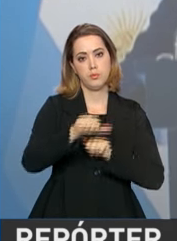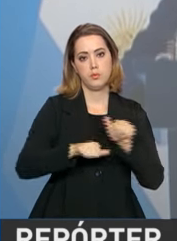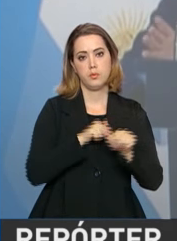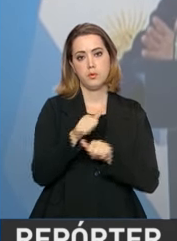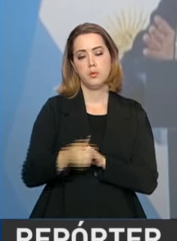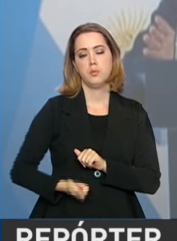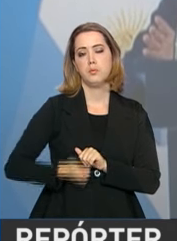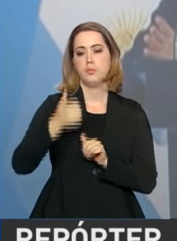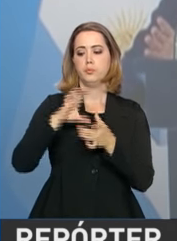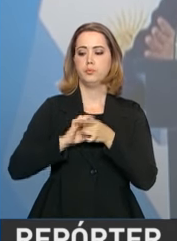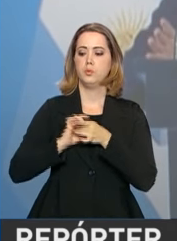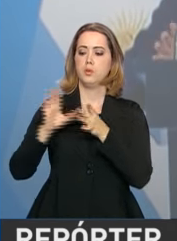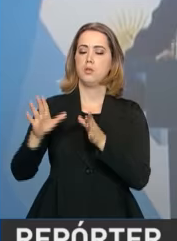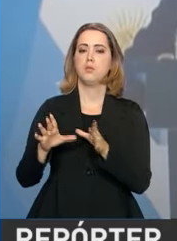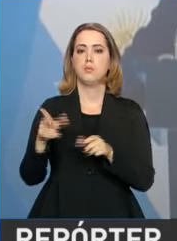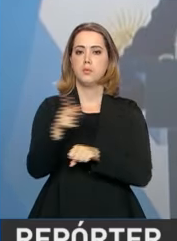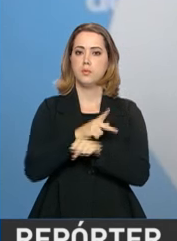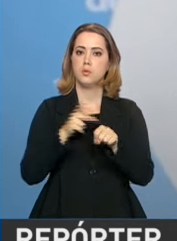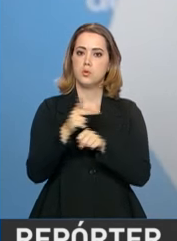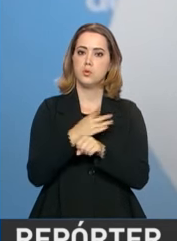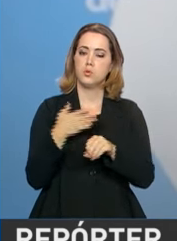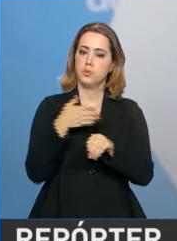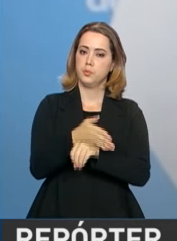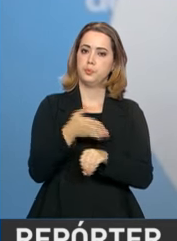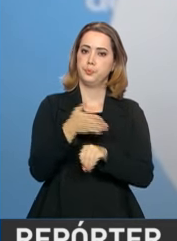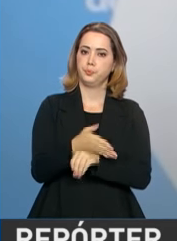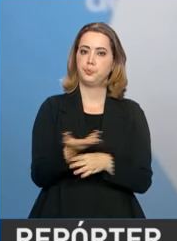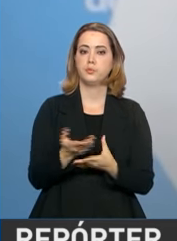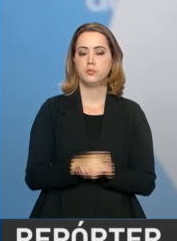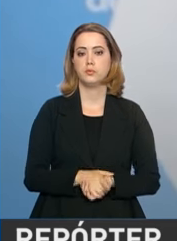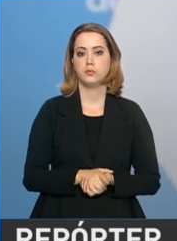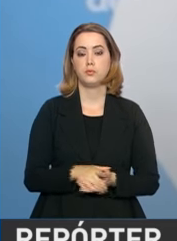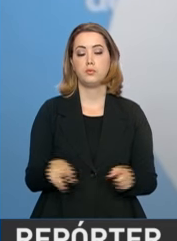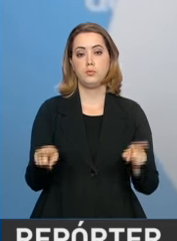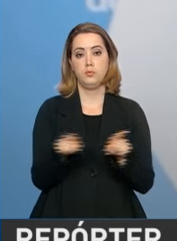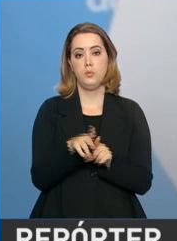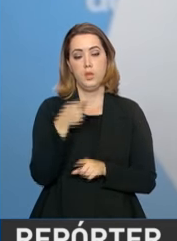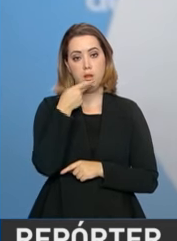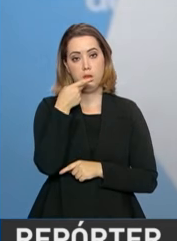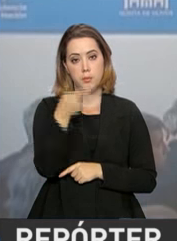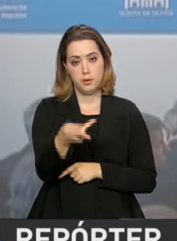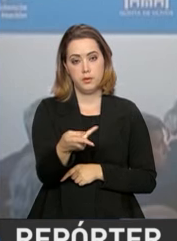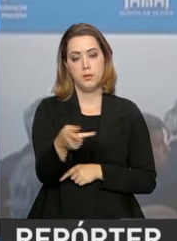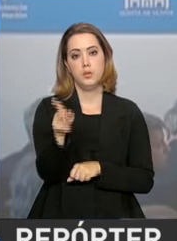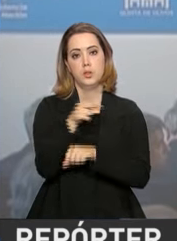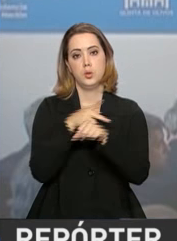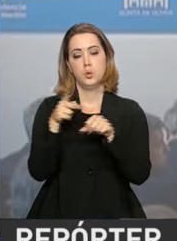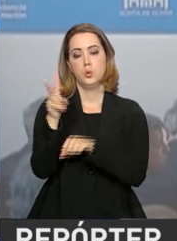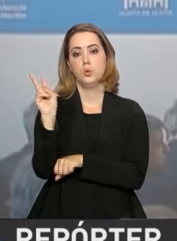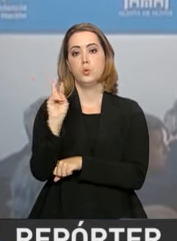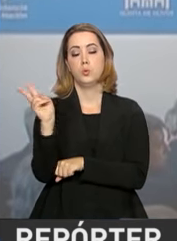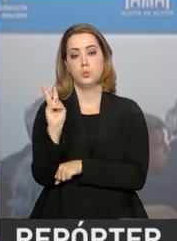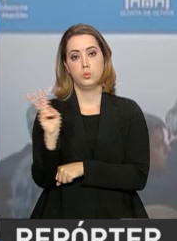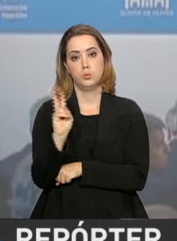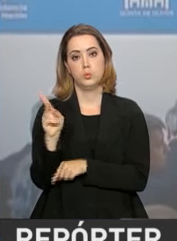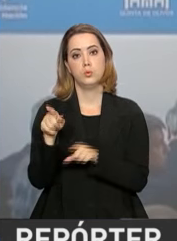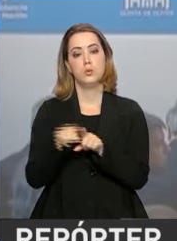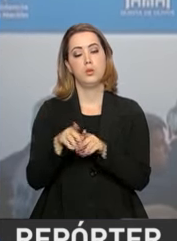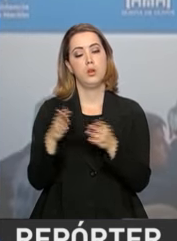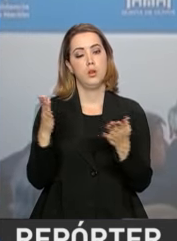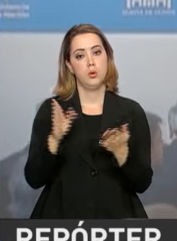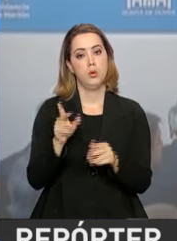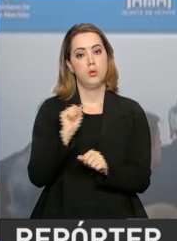mais autonomia aos países membros. Temer ainda comentou a situação da Venezuela, suspensa do bloco até que cumpra